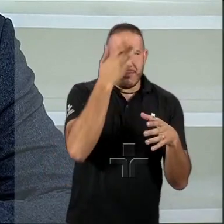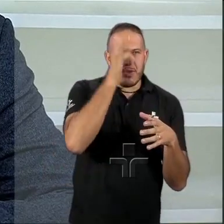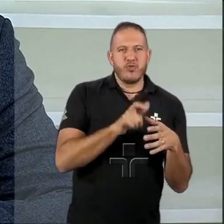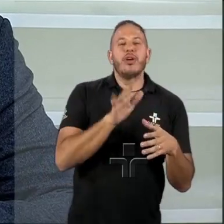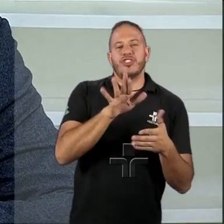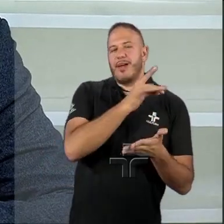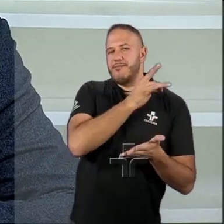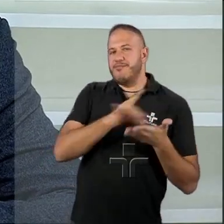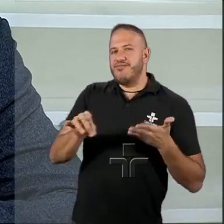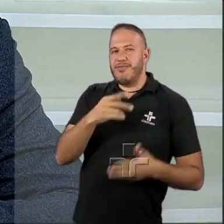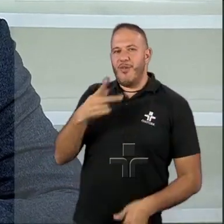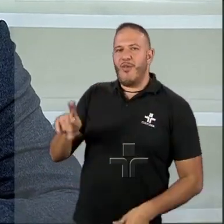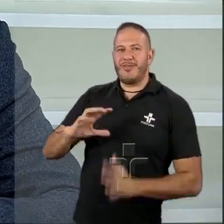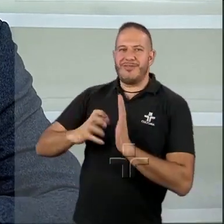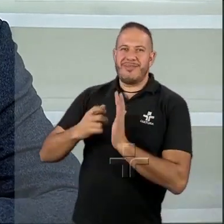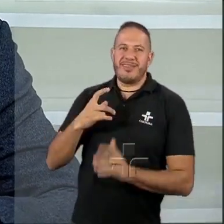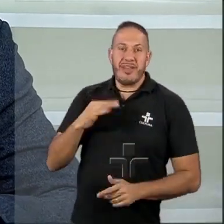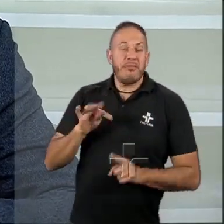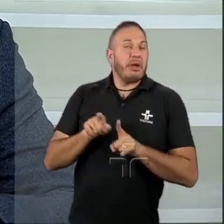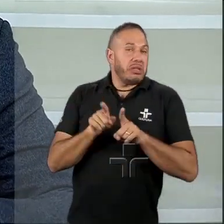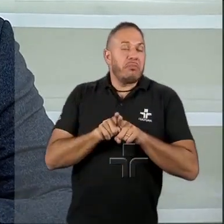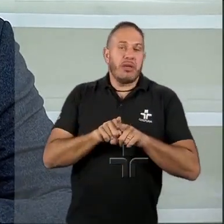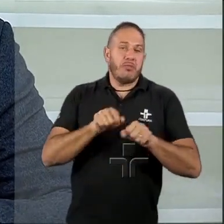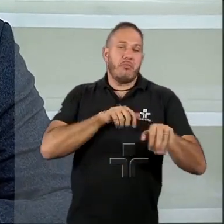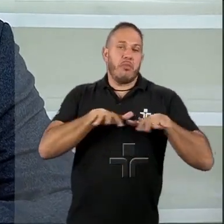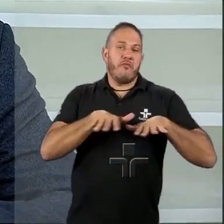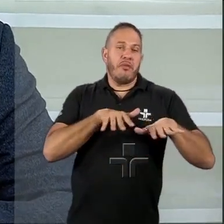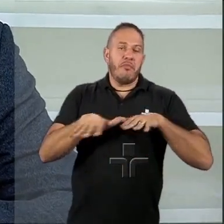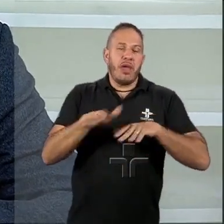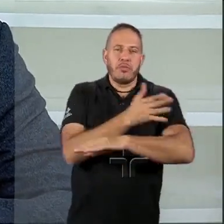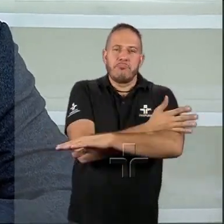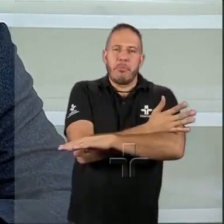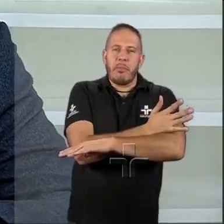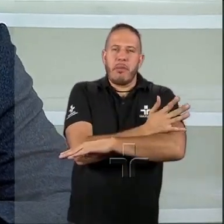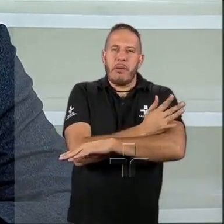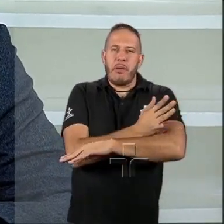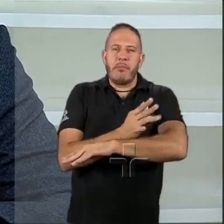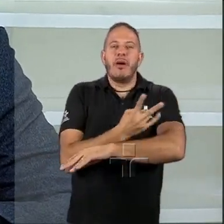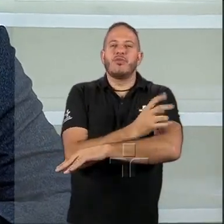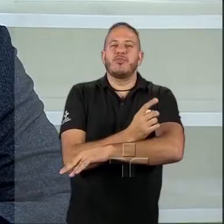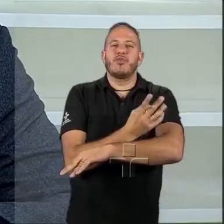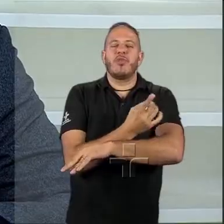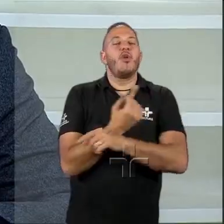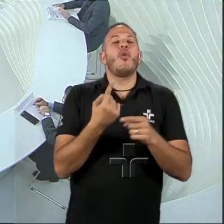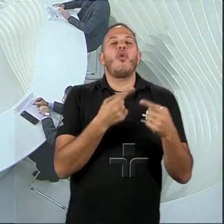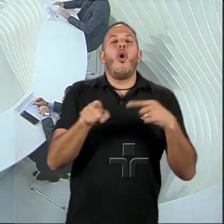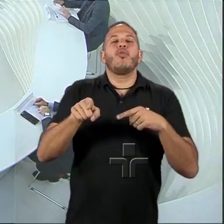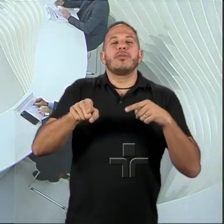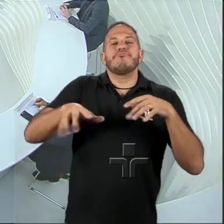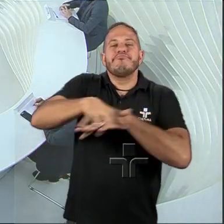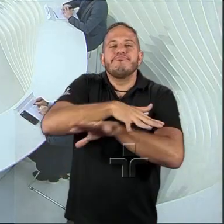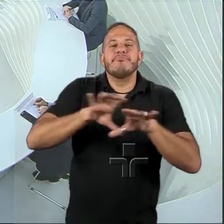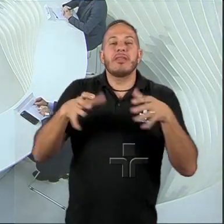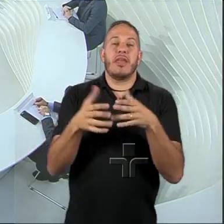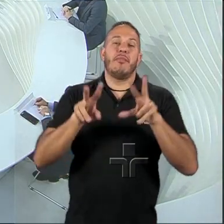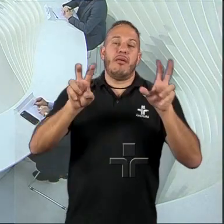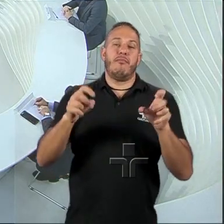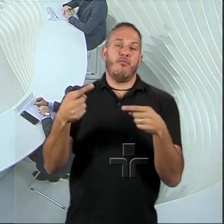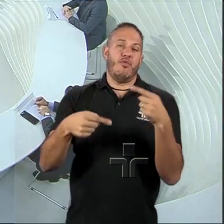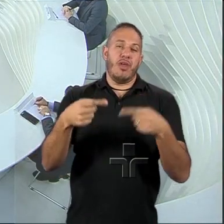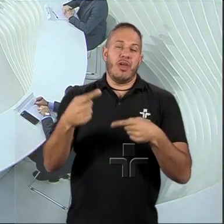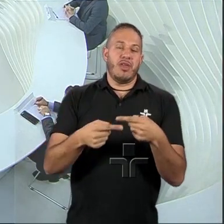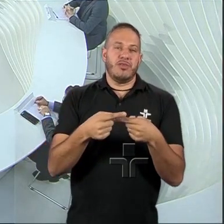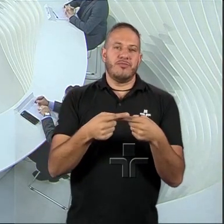contra o PT, mas também um movimento que vem desde 2013 contra o sistema político em geral. Então, você juntou as duas